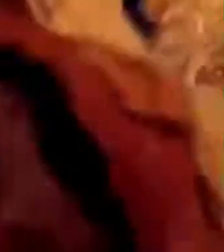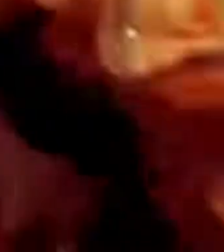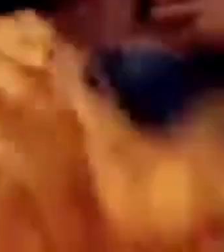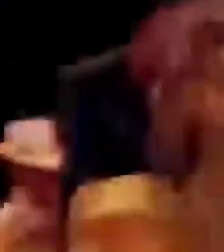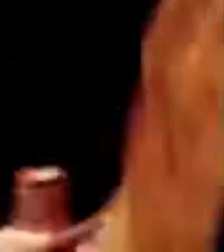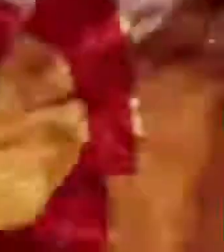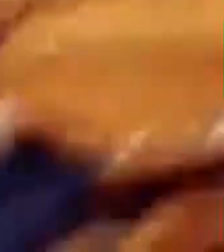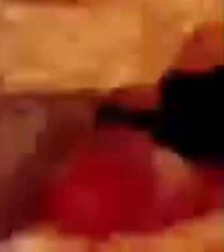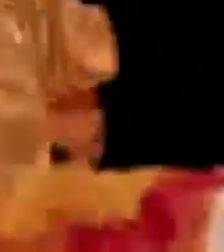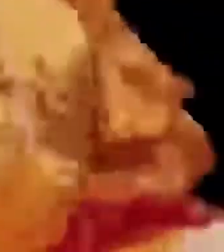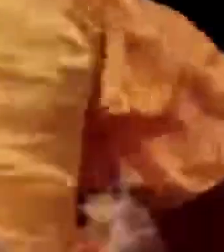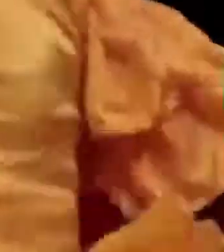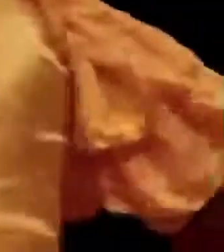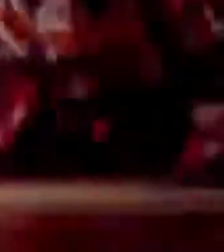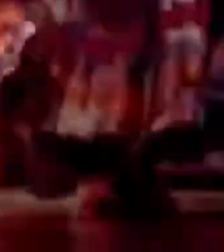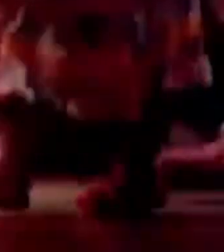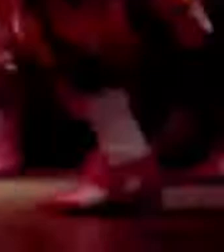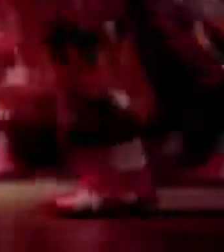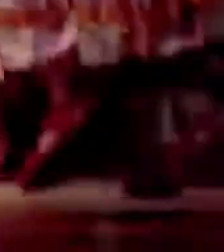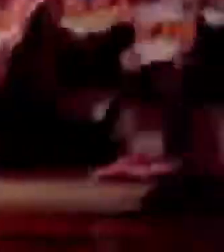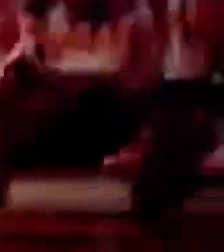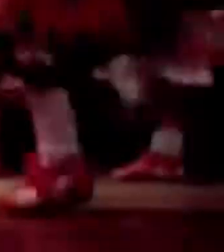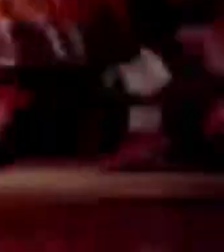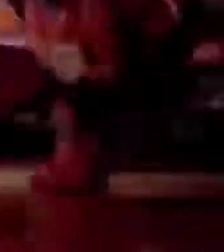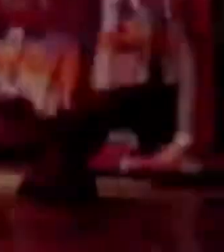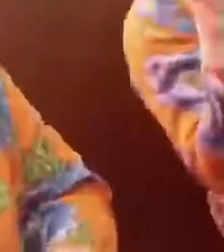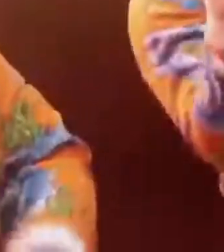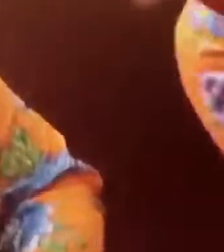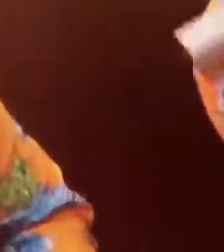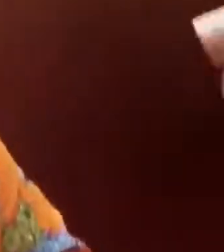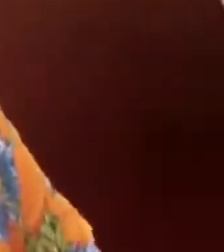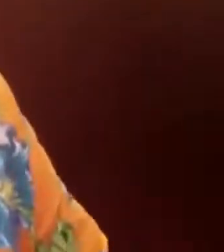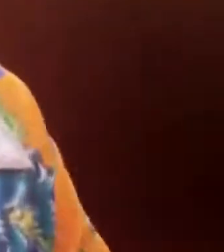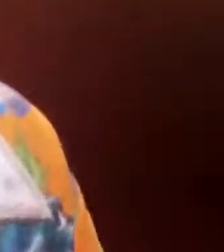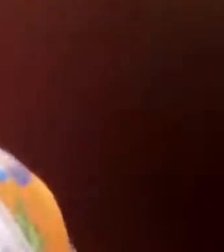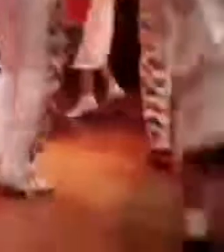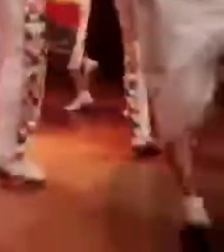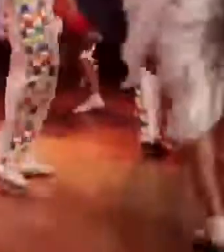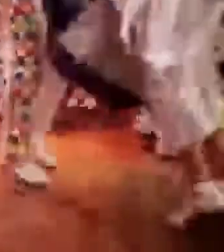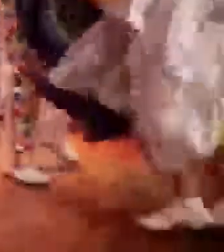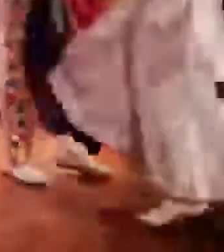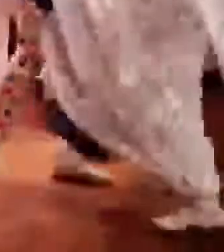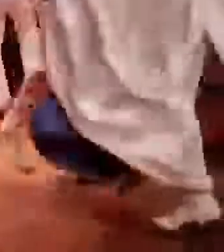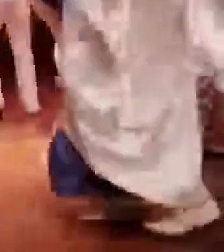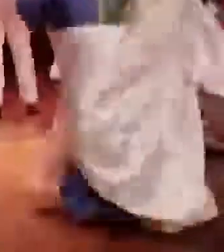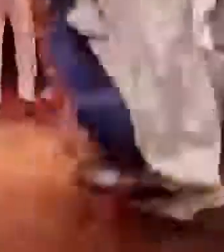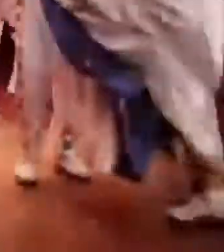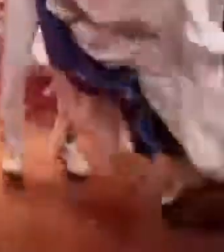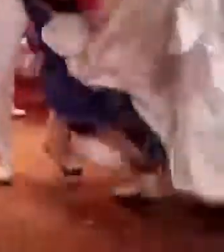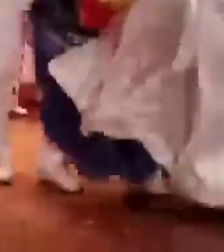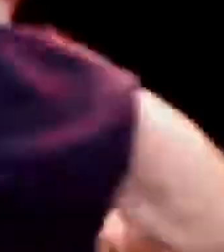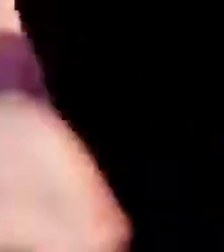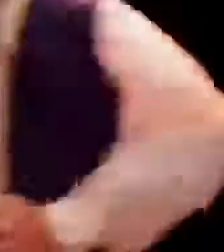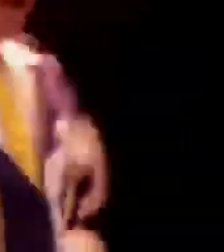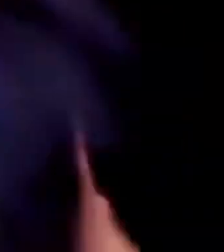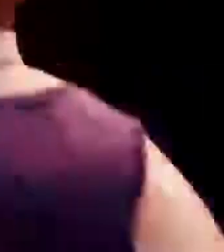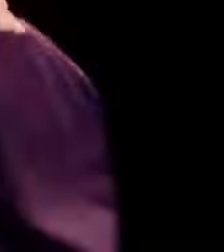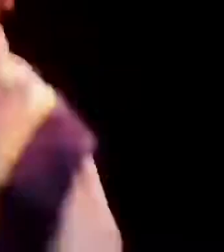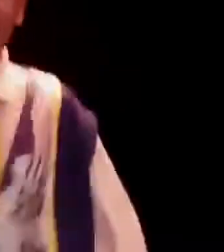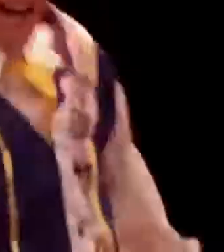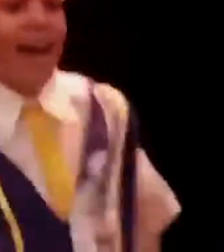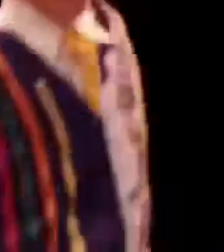João. 3 com siricora miudinha, 3 com siricora miúda, 3 com siricora